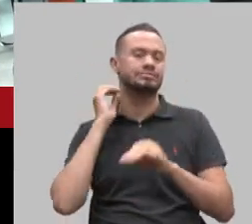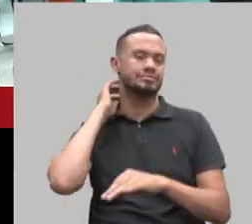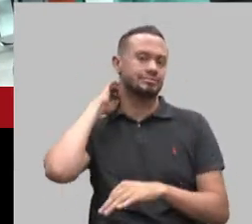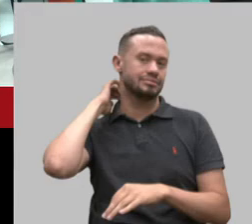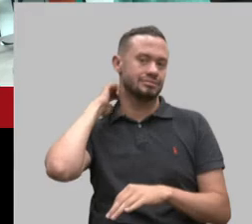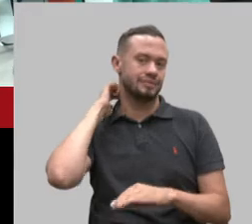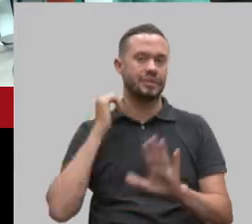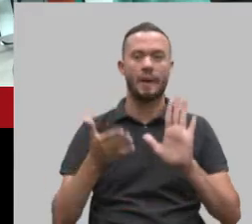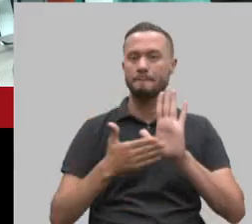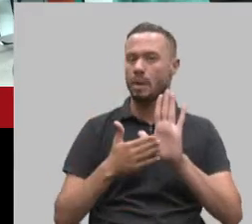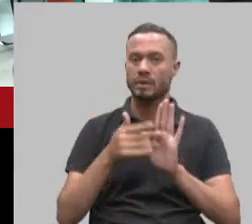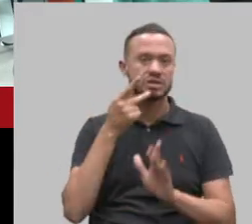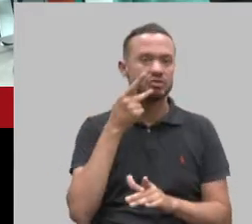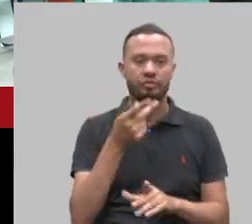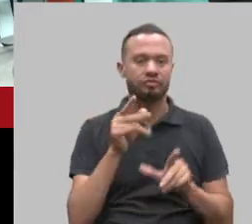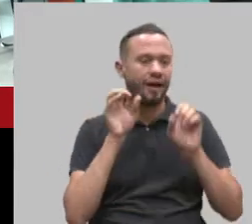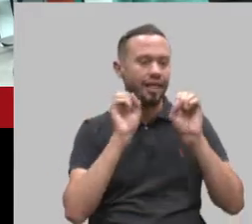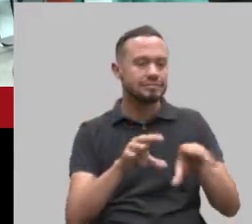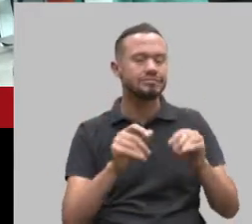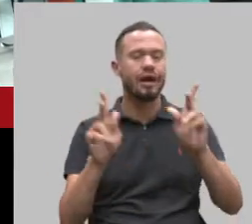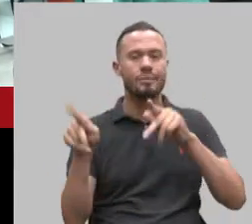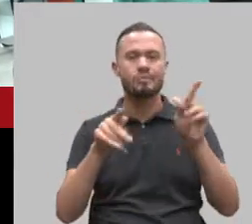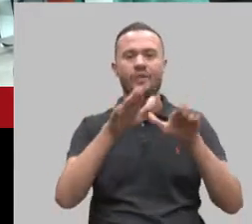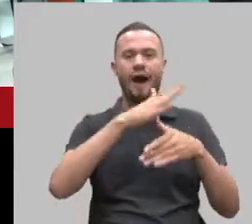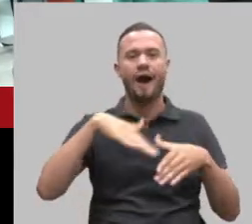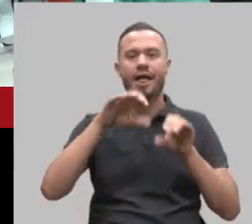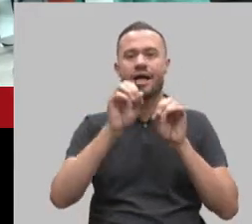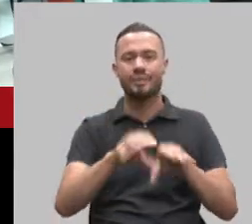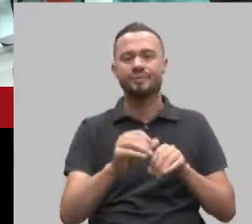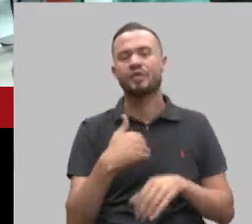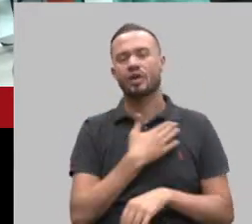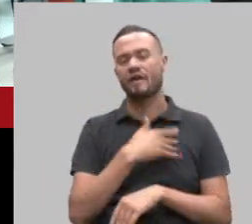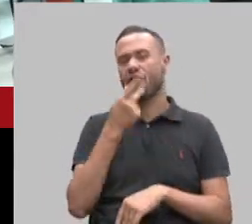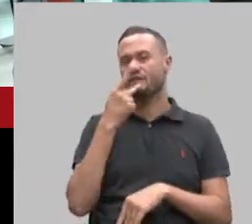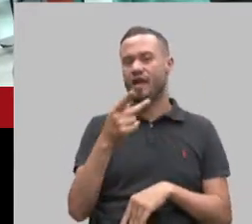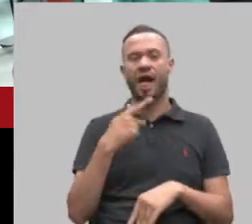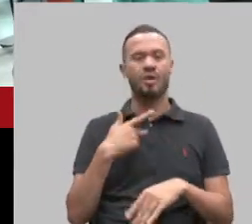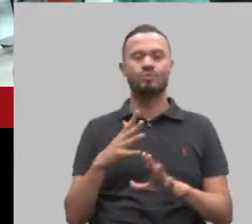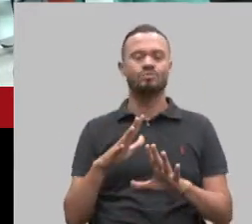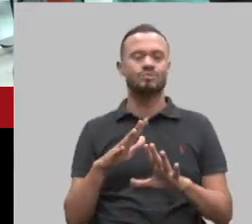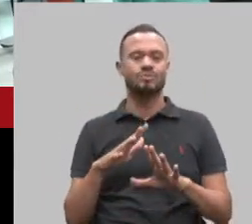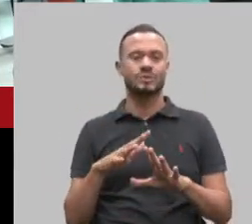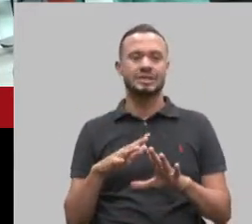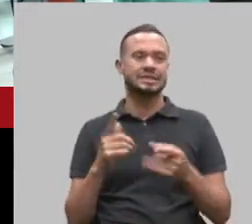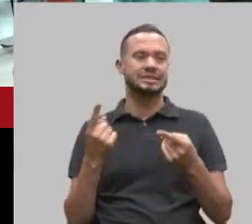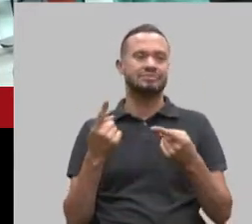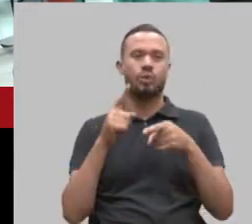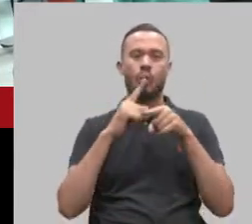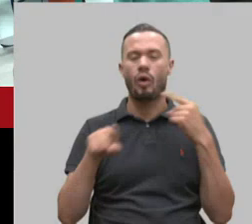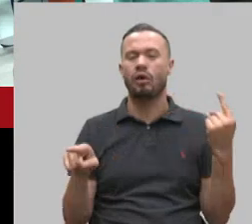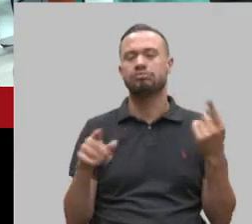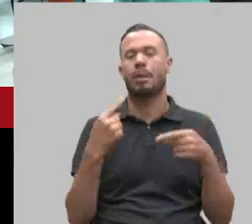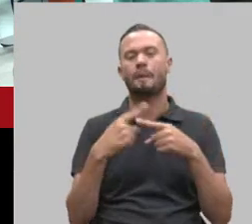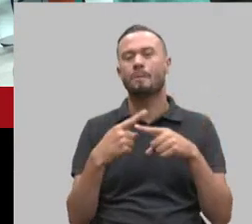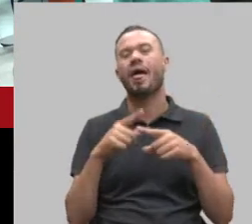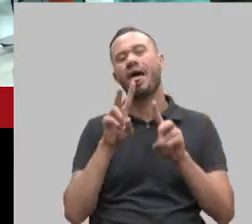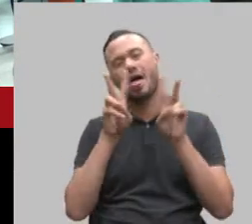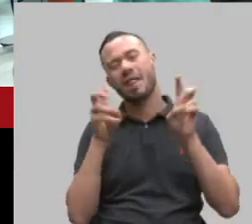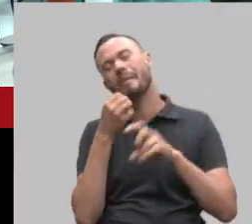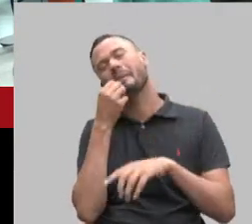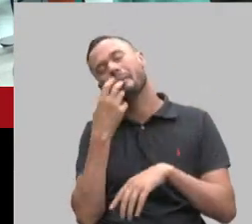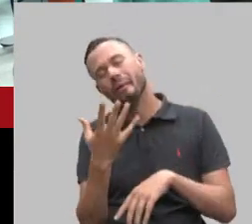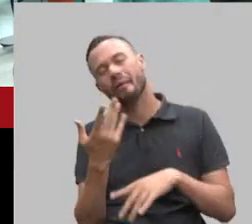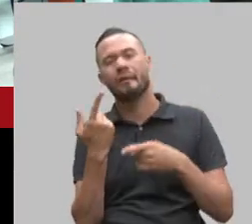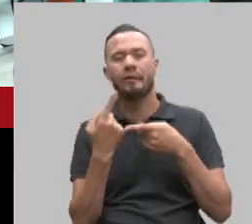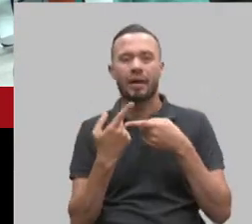profissionais da educação Então gostaria de frisar que eu sou contra Porque apesar dos temas relevantes que ela traz esses temas já